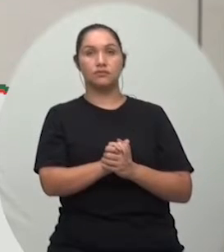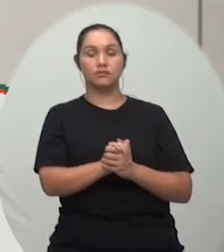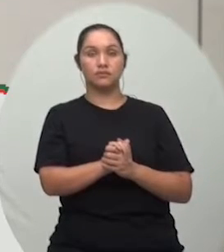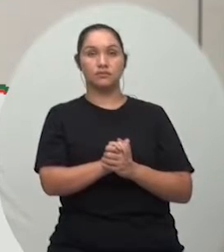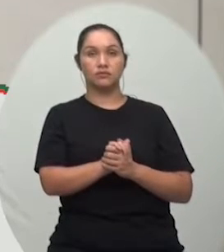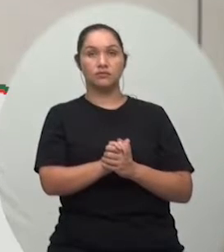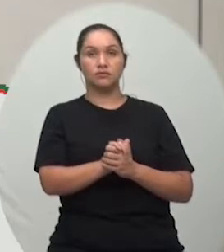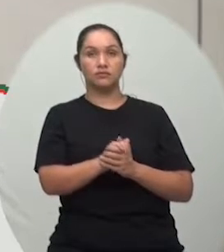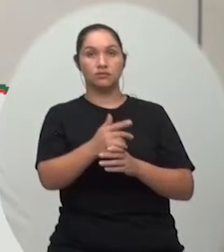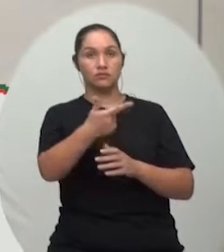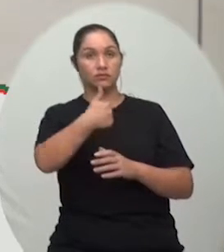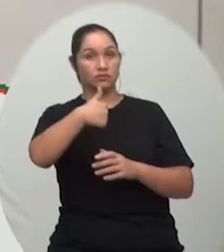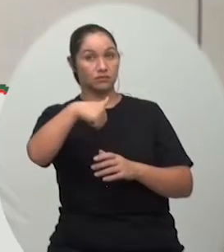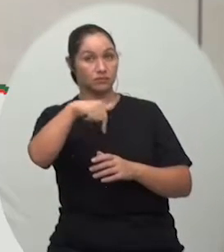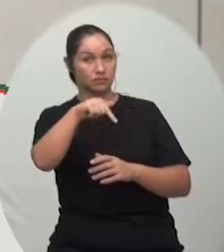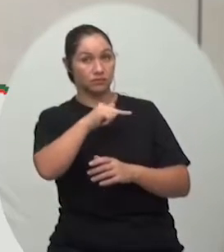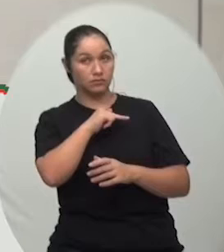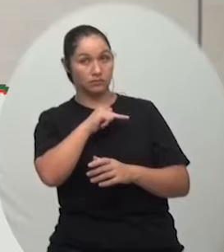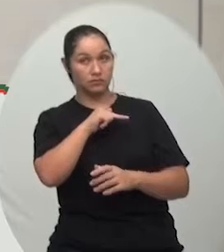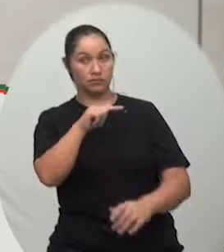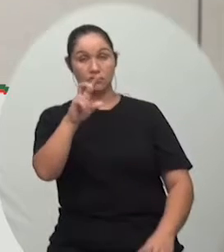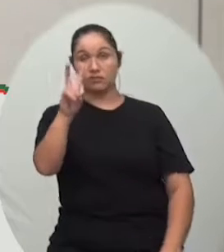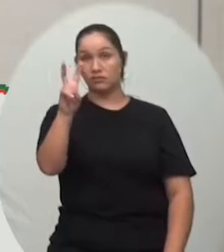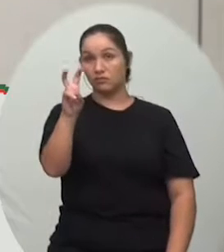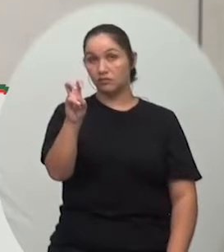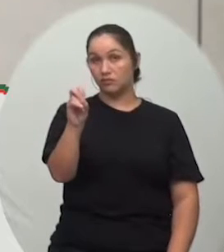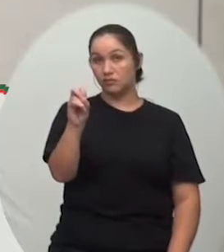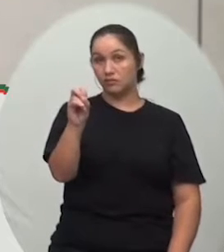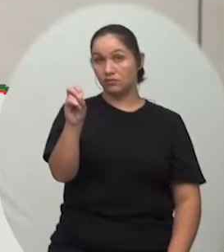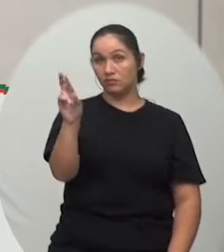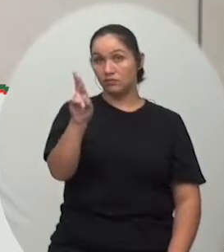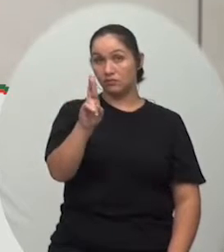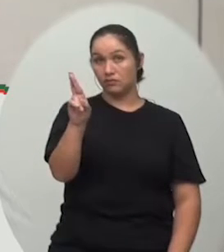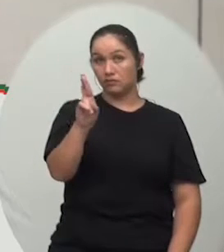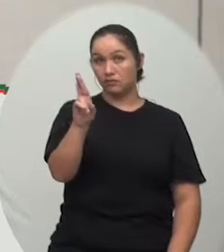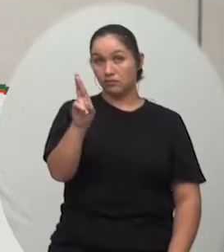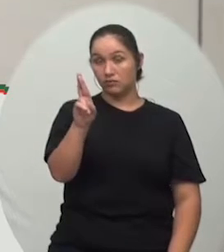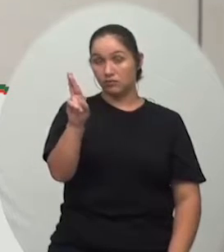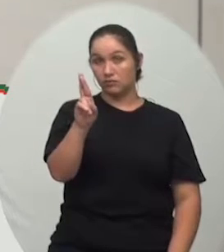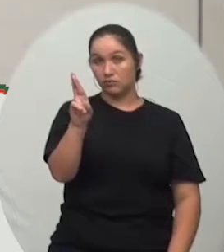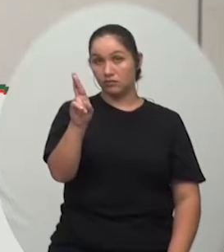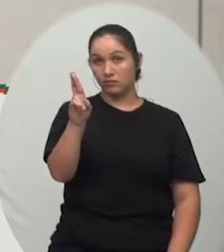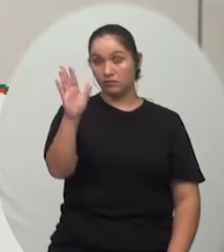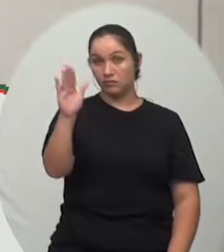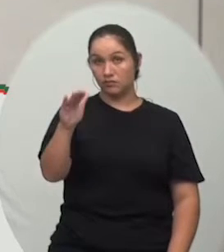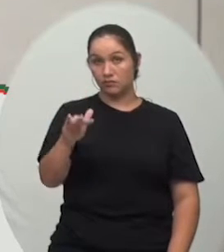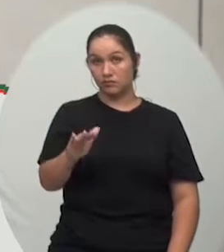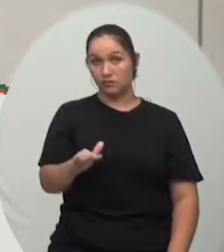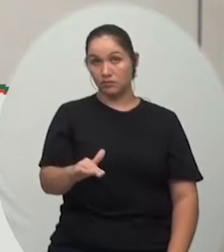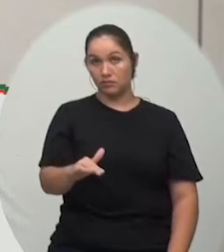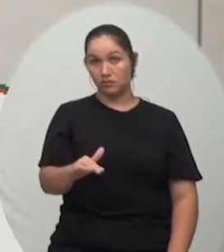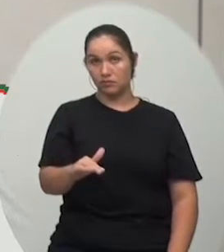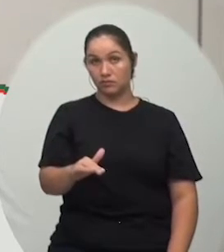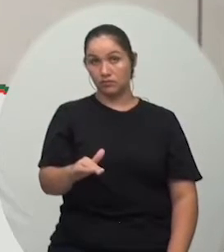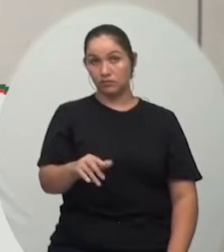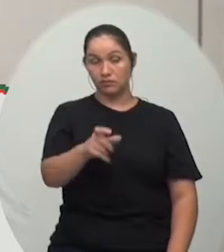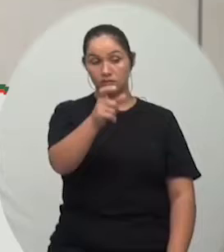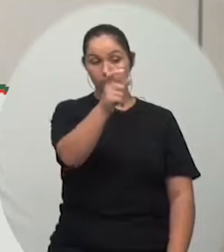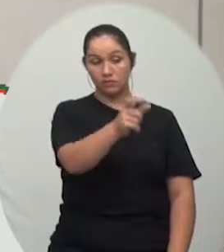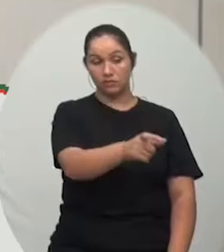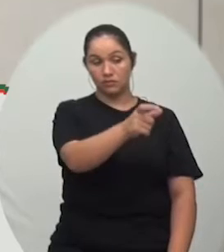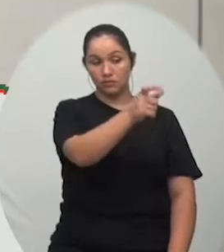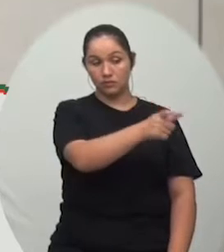realidade, nós estamos baixando de R$ 50,00 por mês, que está previsto por membro da família, por filho,